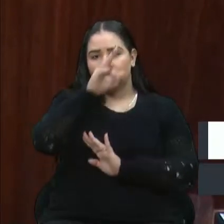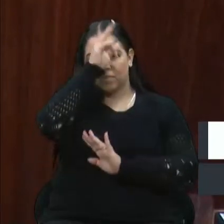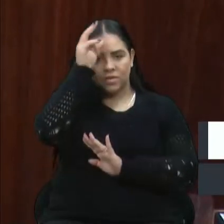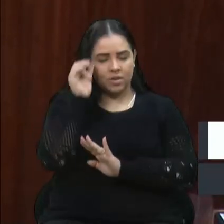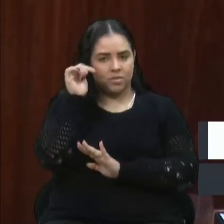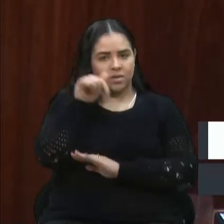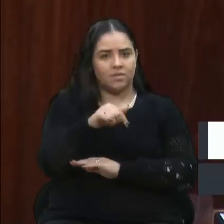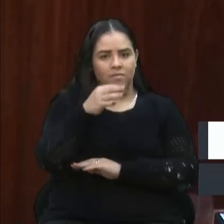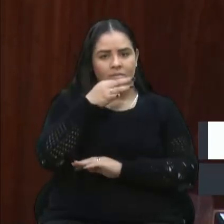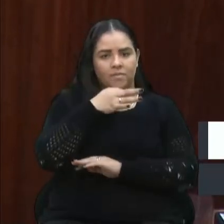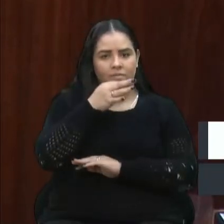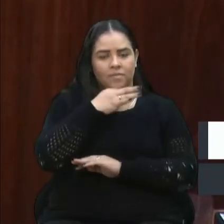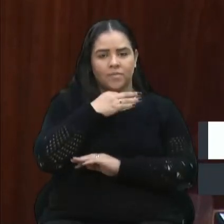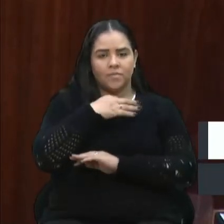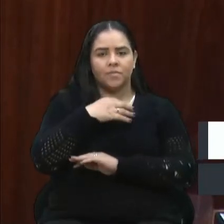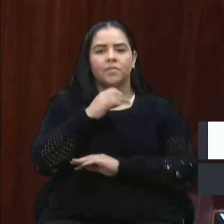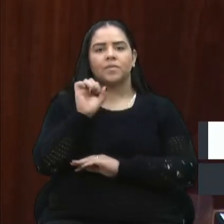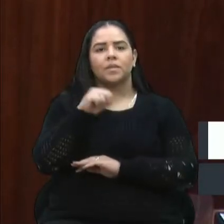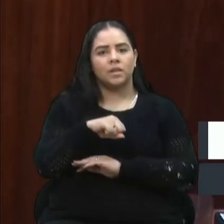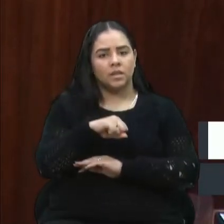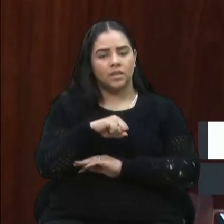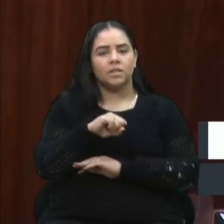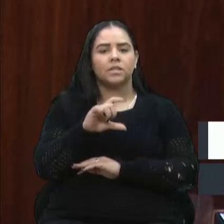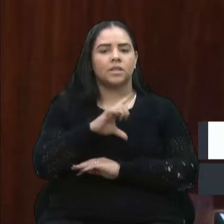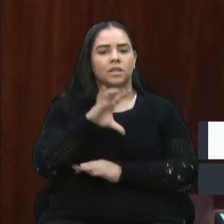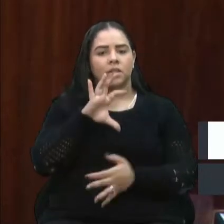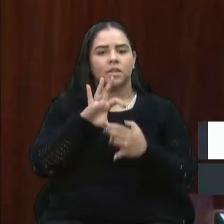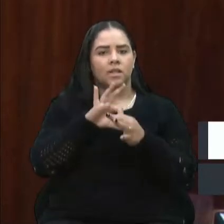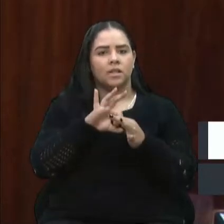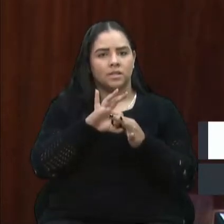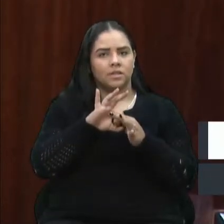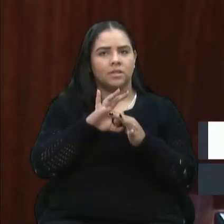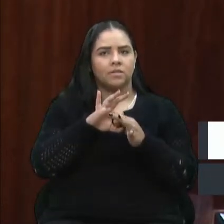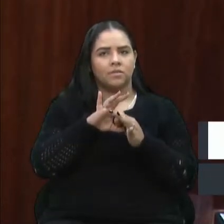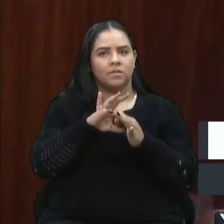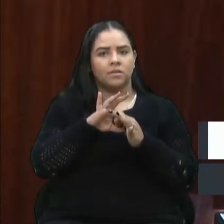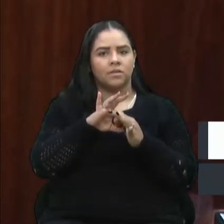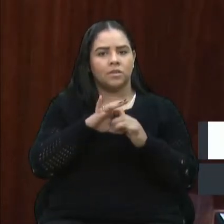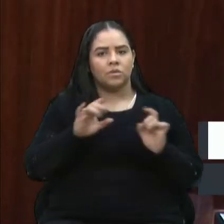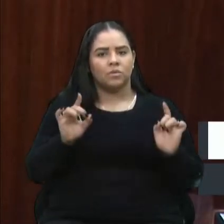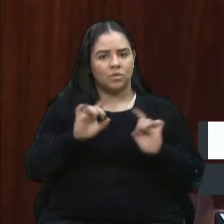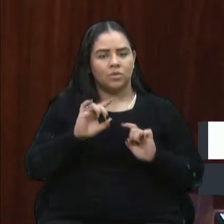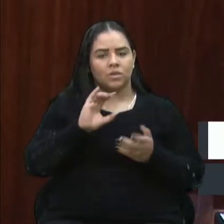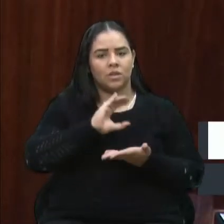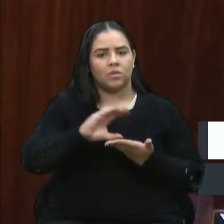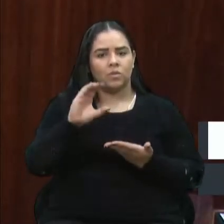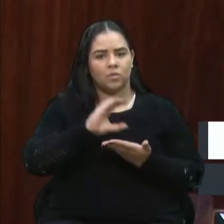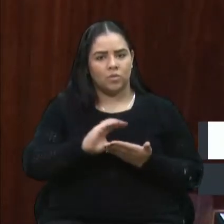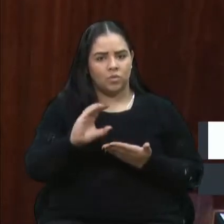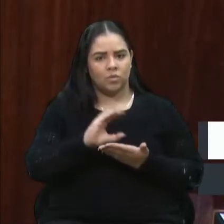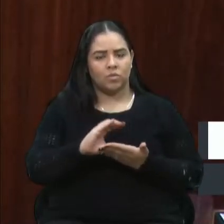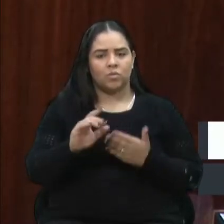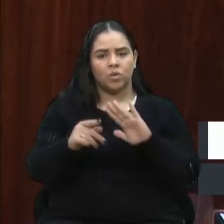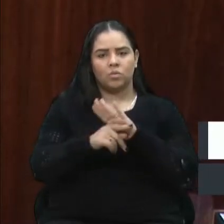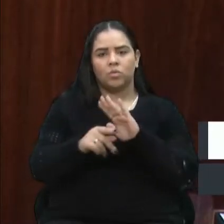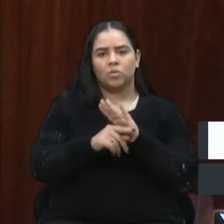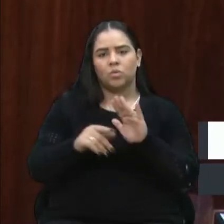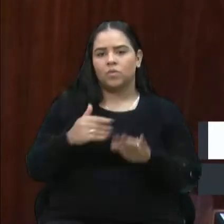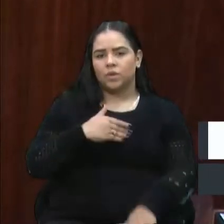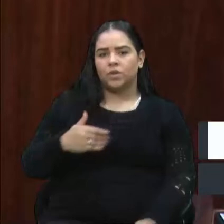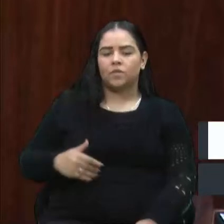nossa cidade que isso está estritamente ligado à diminuição de recursos dados pelo governo